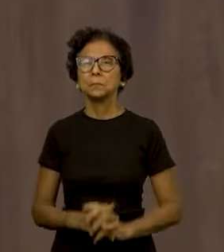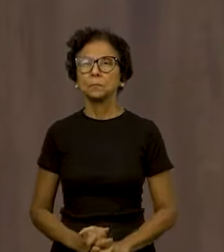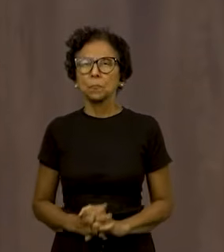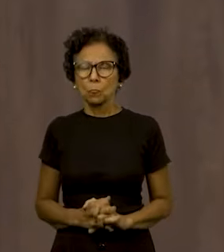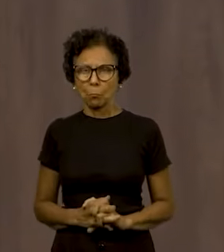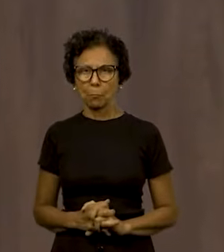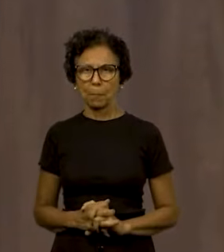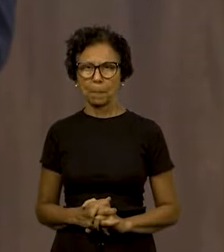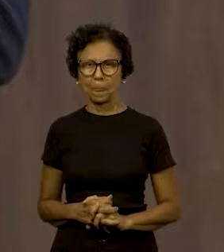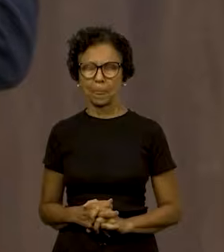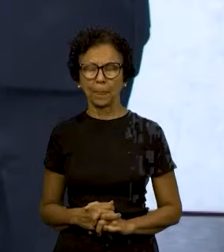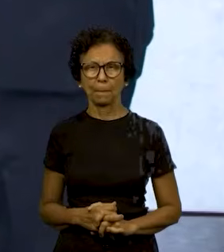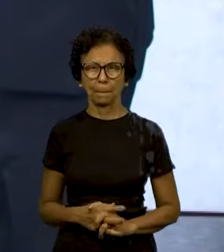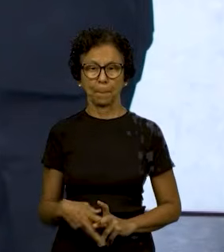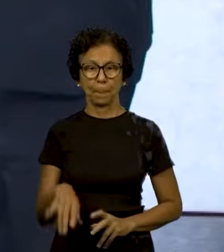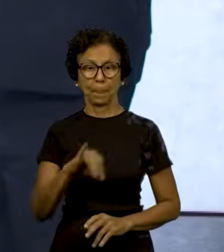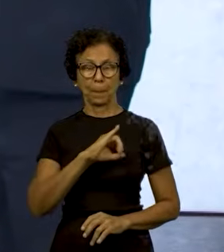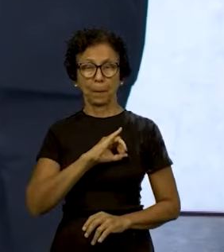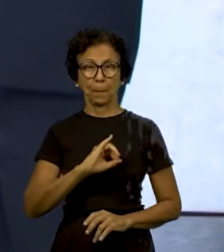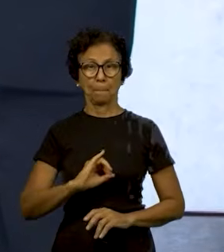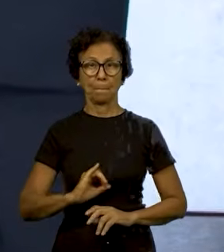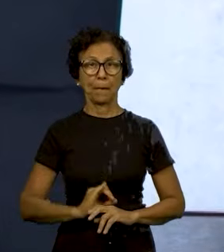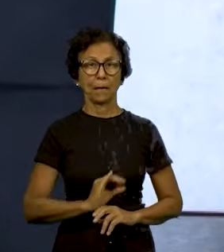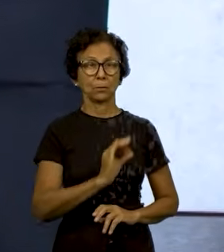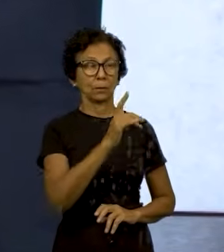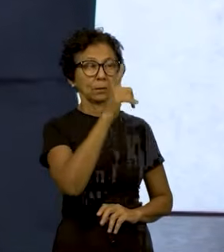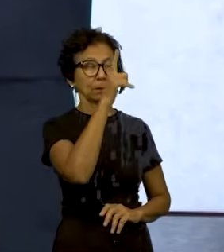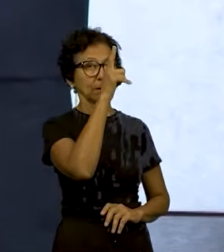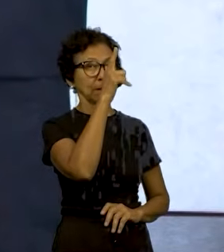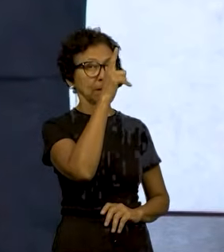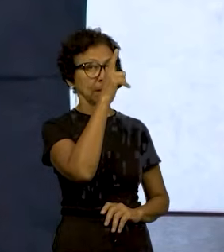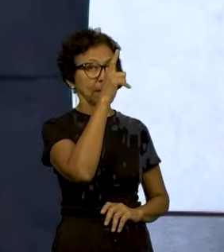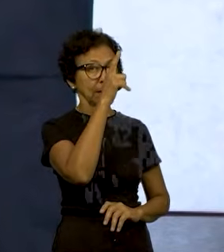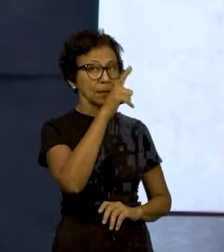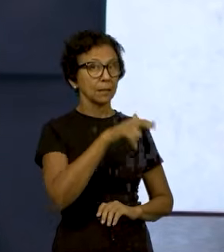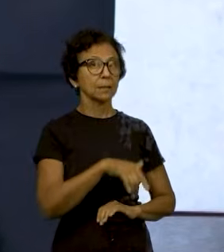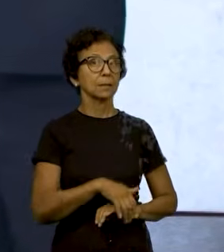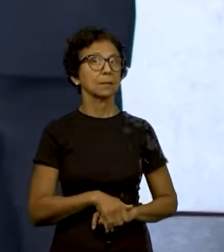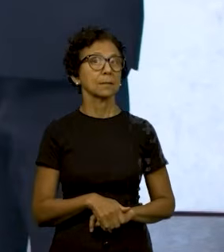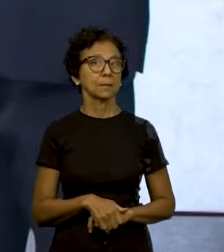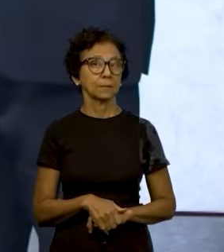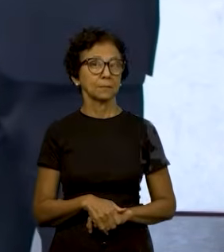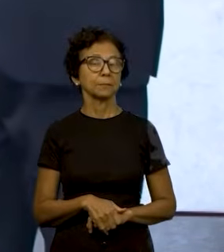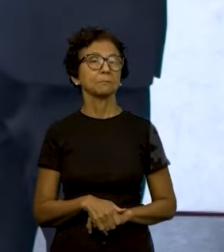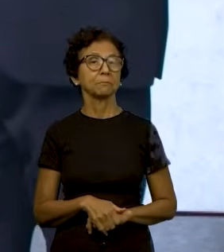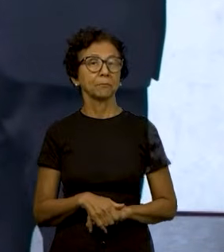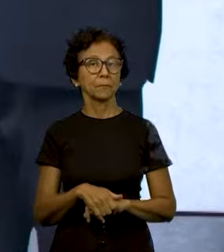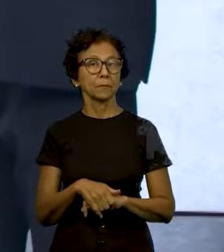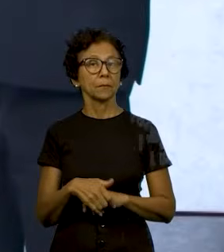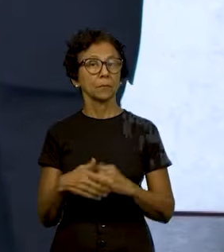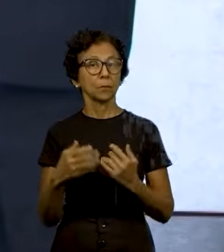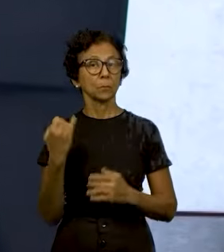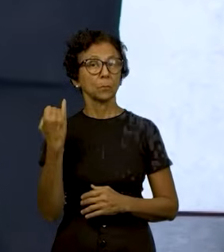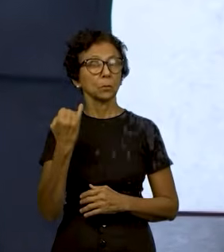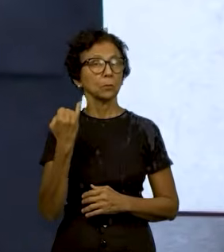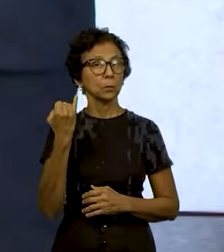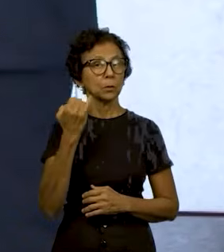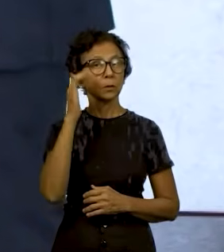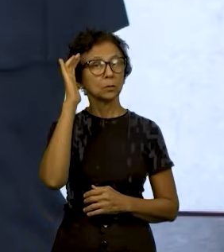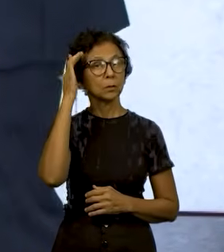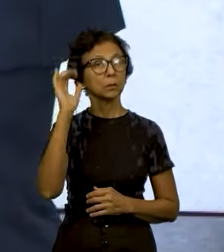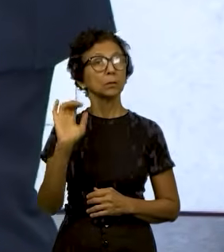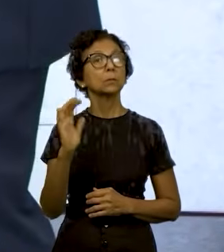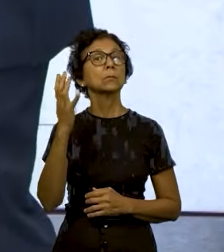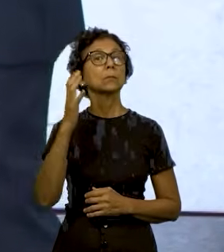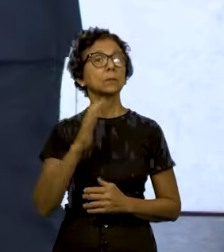após o greco-macedônico, esse império, houve um detalhe muito importante, e até para nós entendermos o que estava